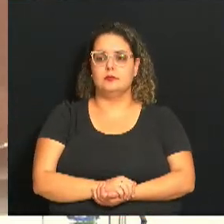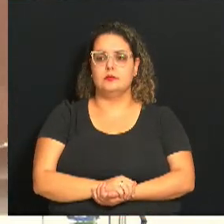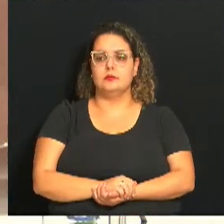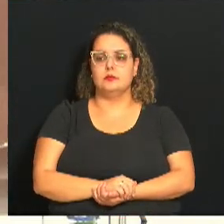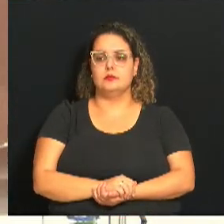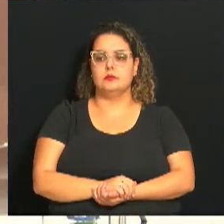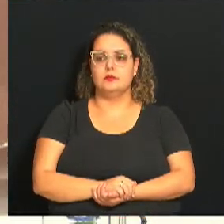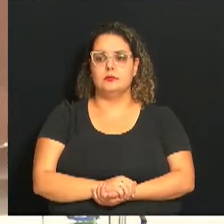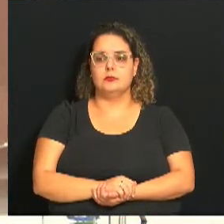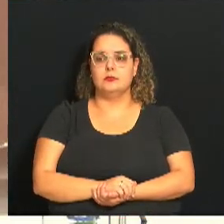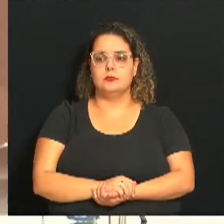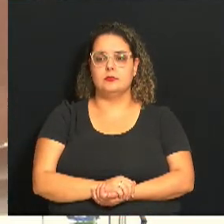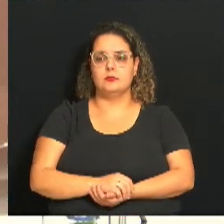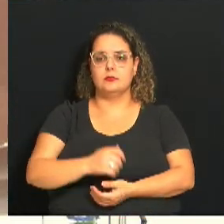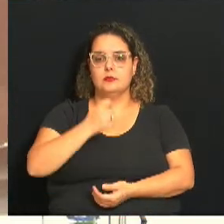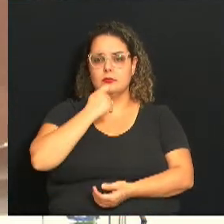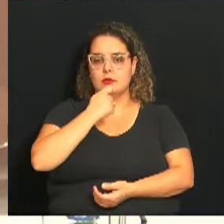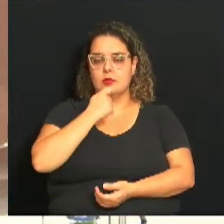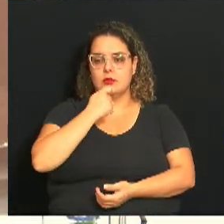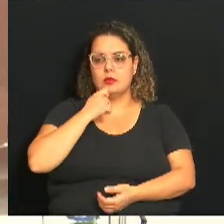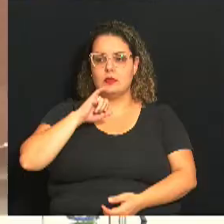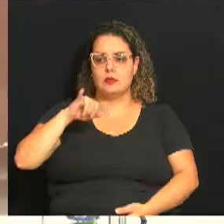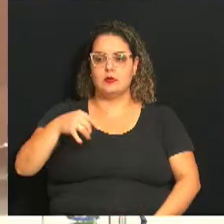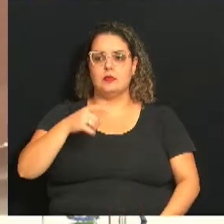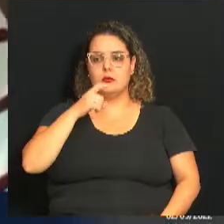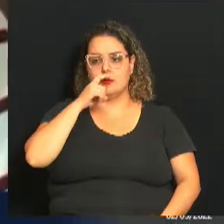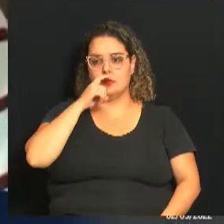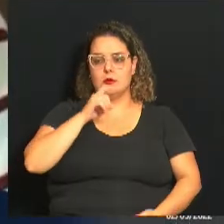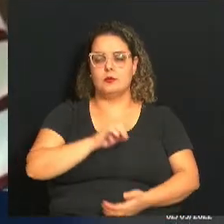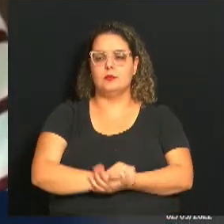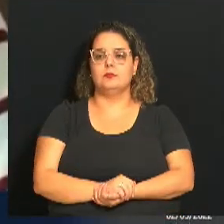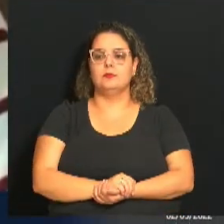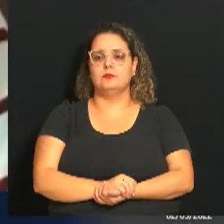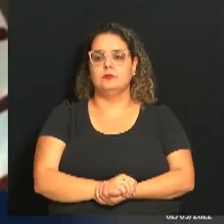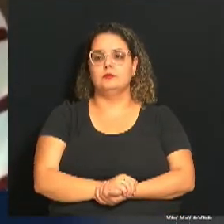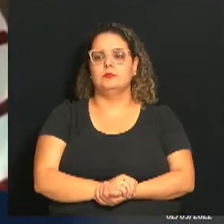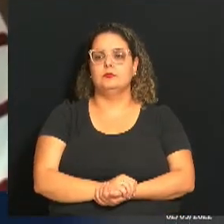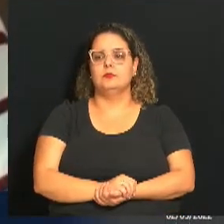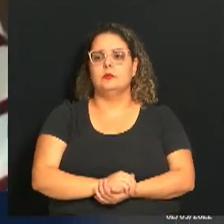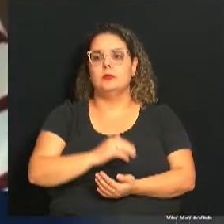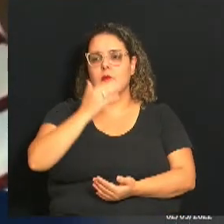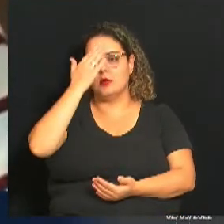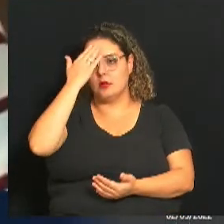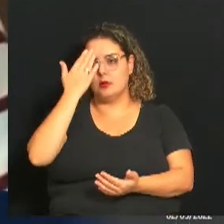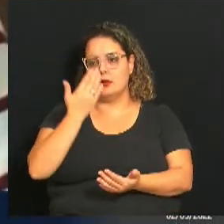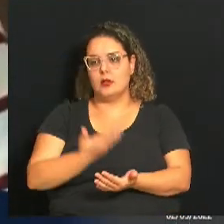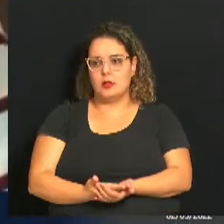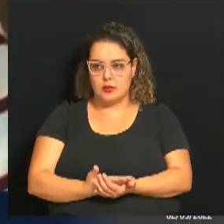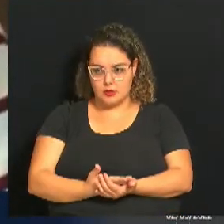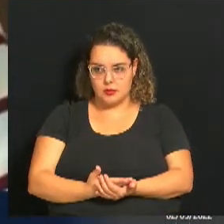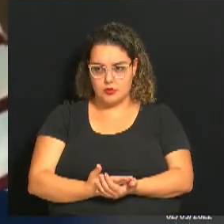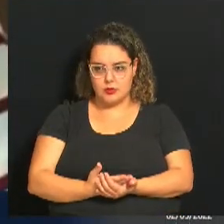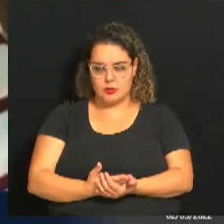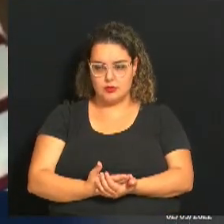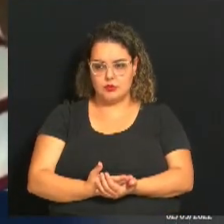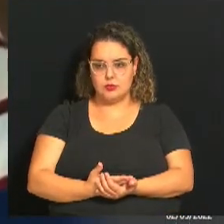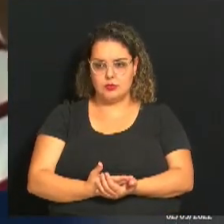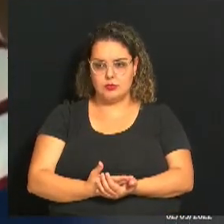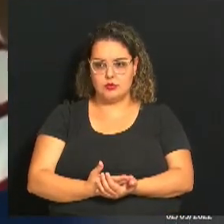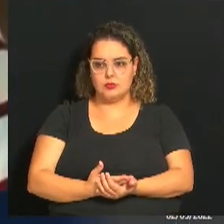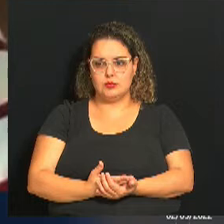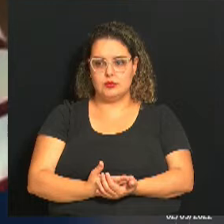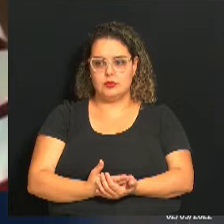O microfone, Schneider. Isso. Eu acredito que nós podemos dividir essa força-tarefa